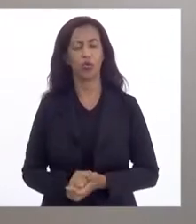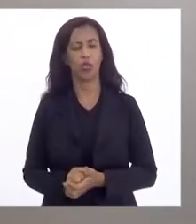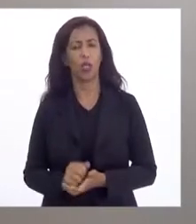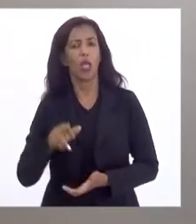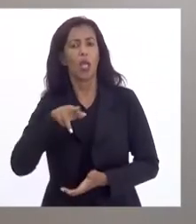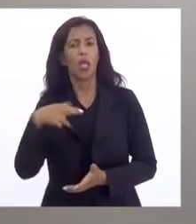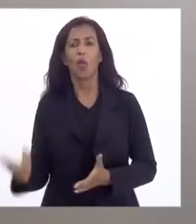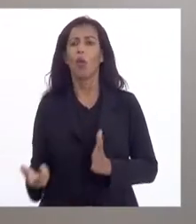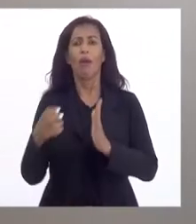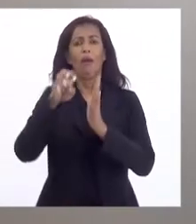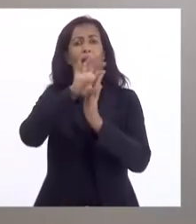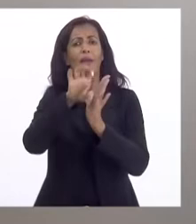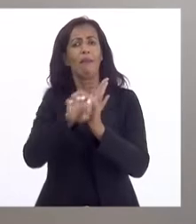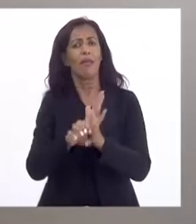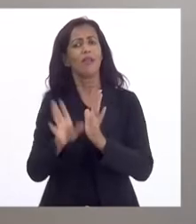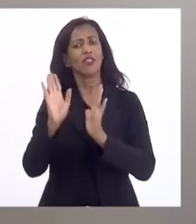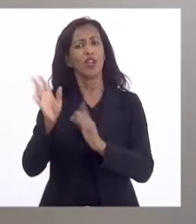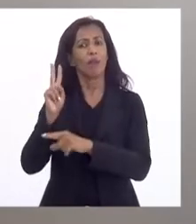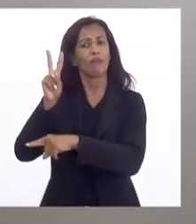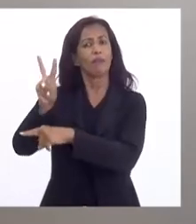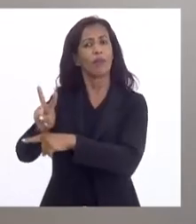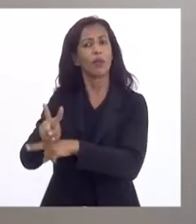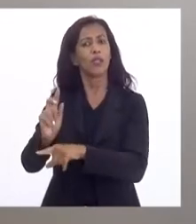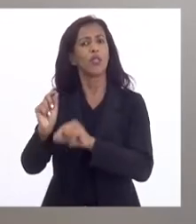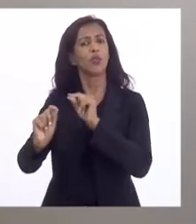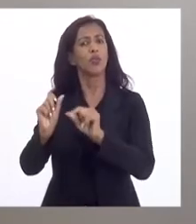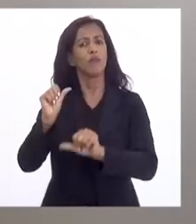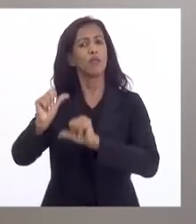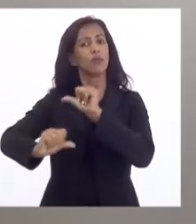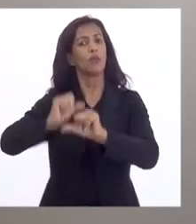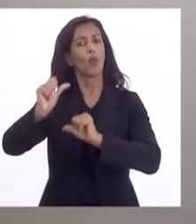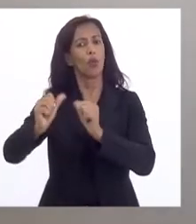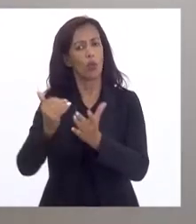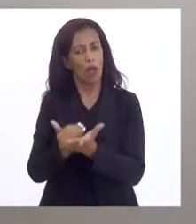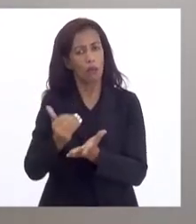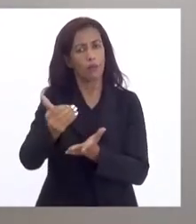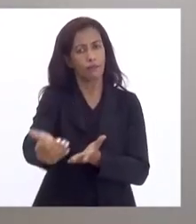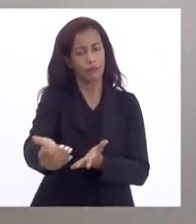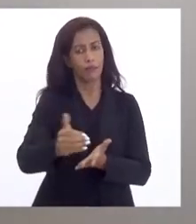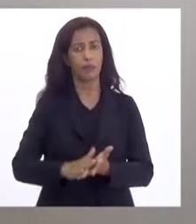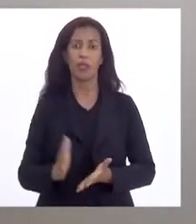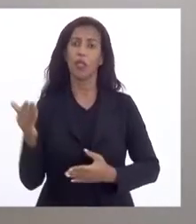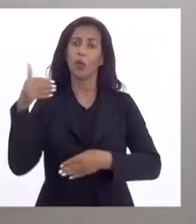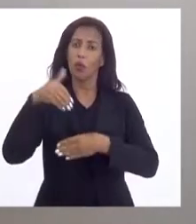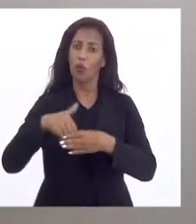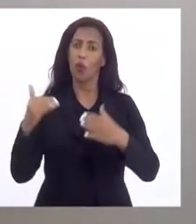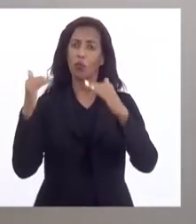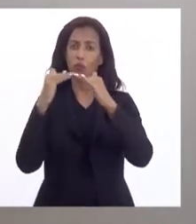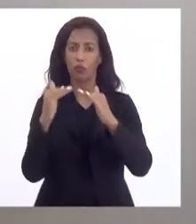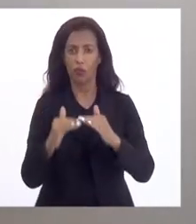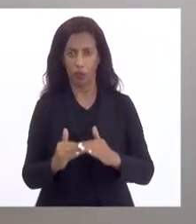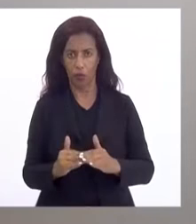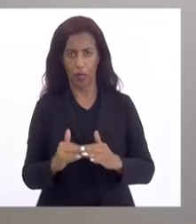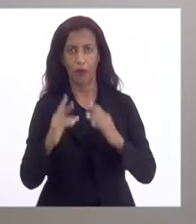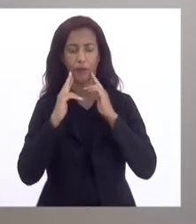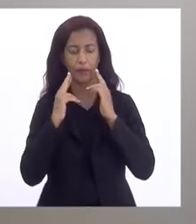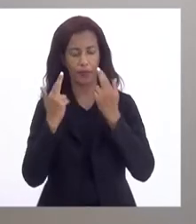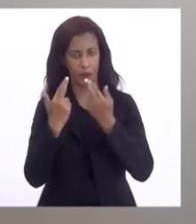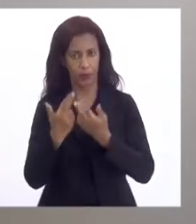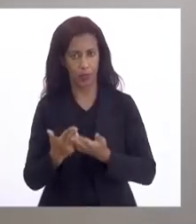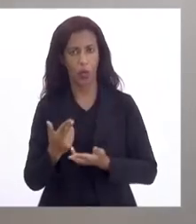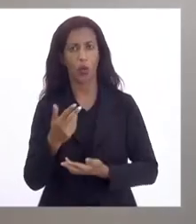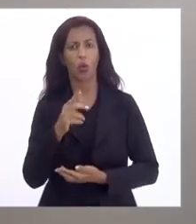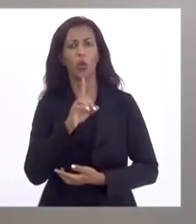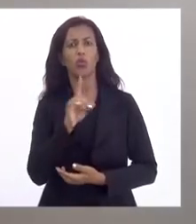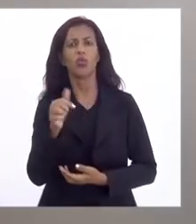As emendas já protegem o que vai se mudar daqui para frente. Então, eu voto favorável na audiência pública para o